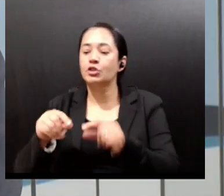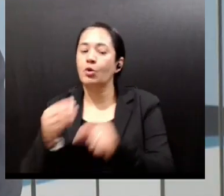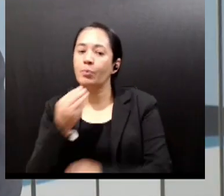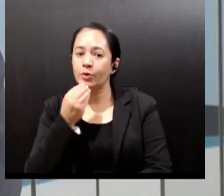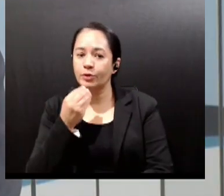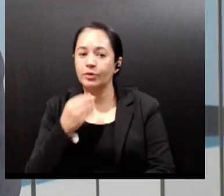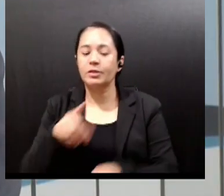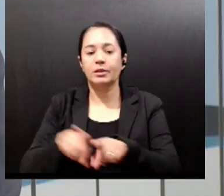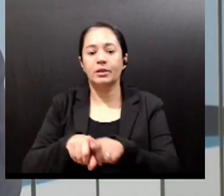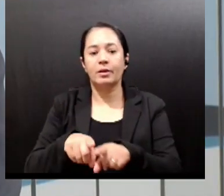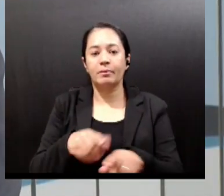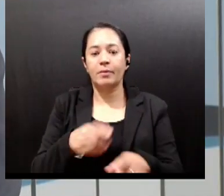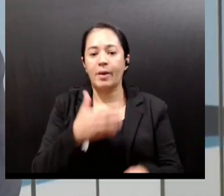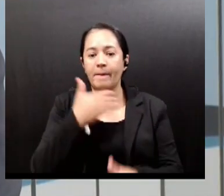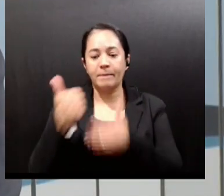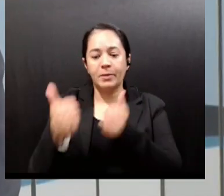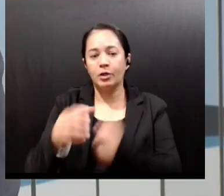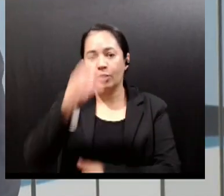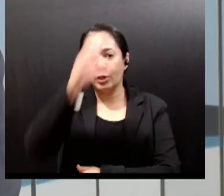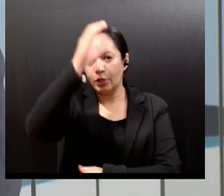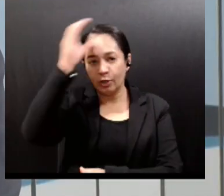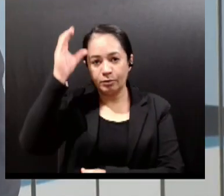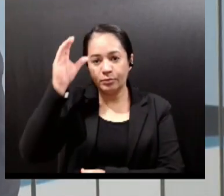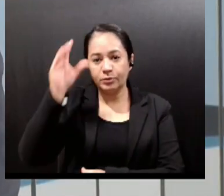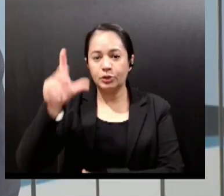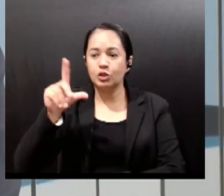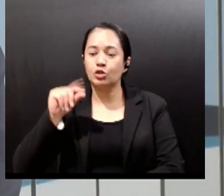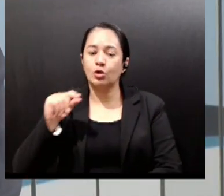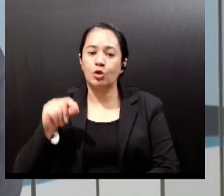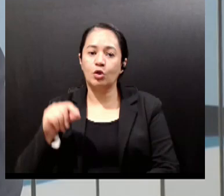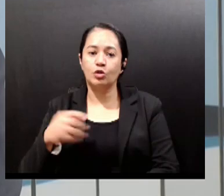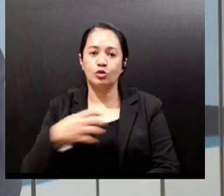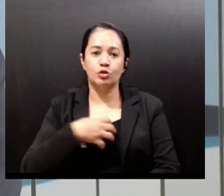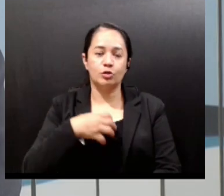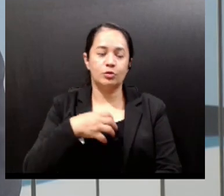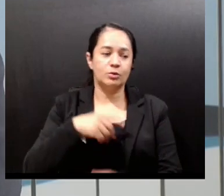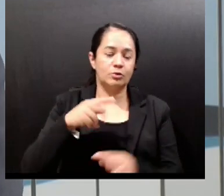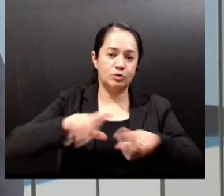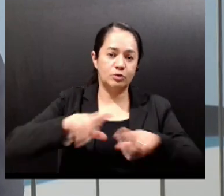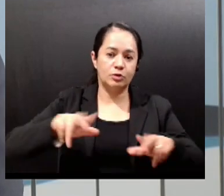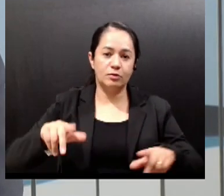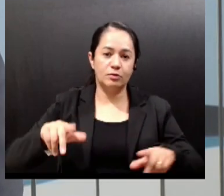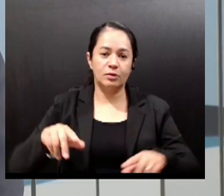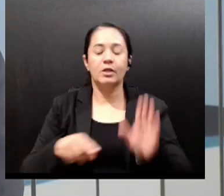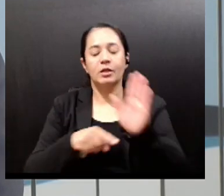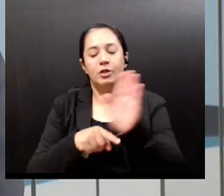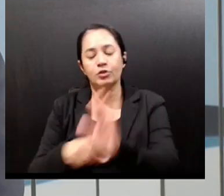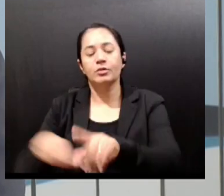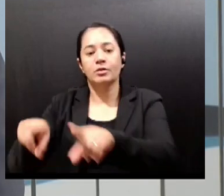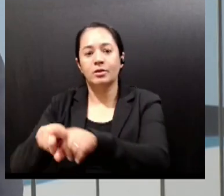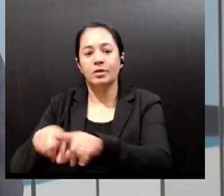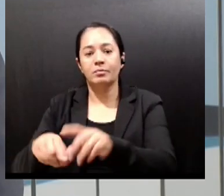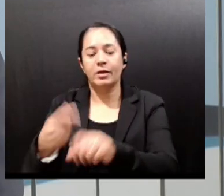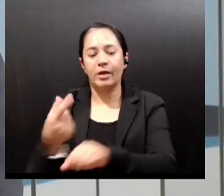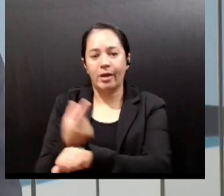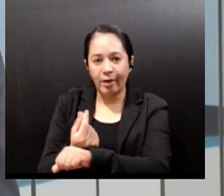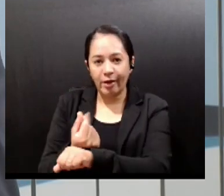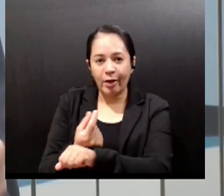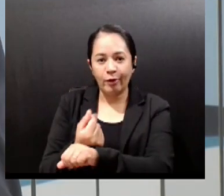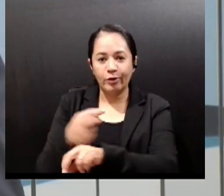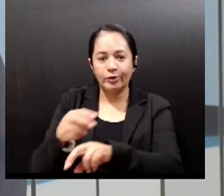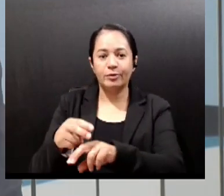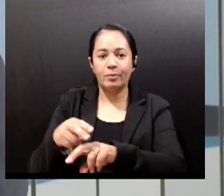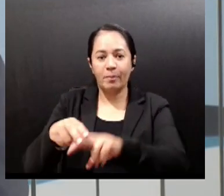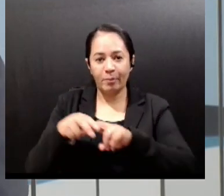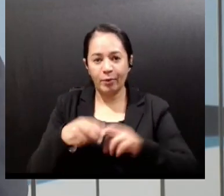os passageiros optarem por formas diferentes e favorece também a economia local em